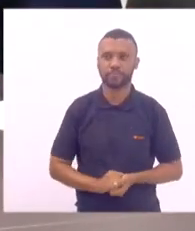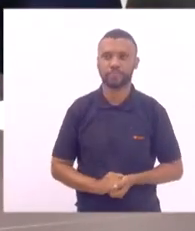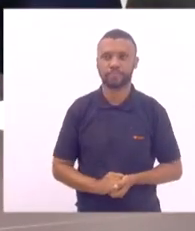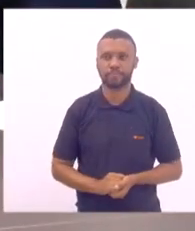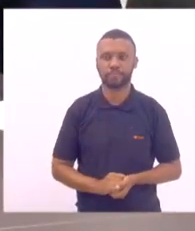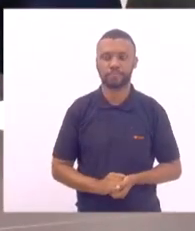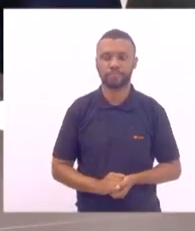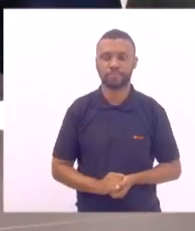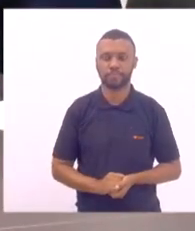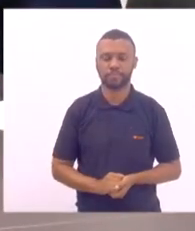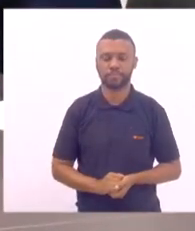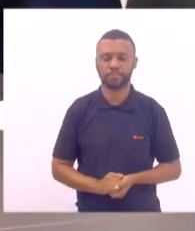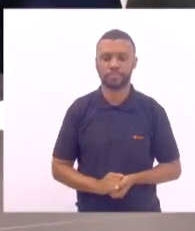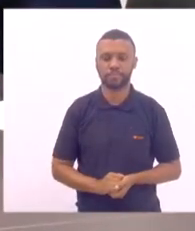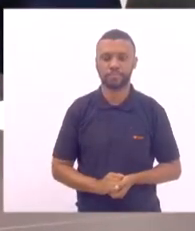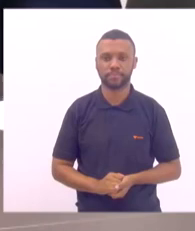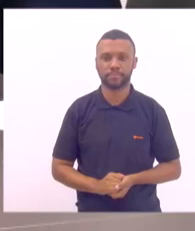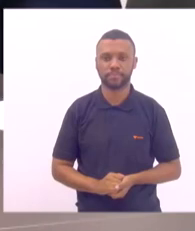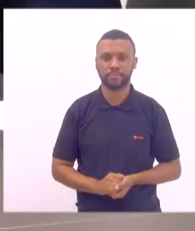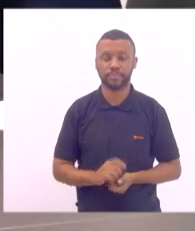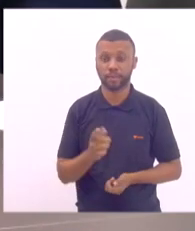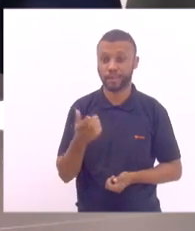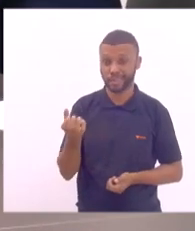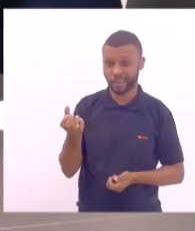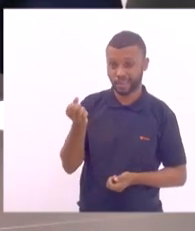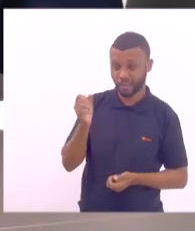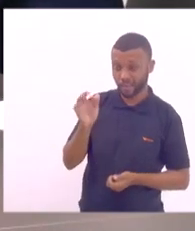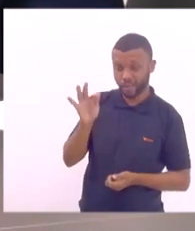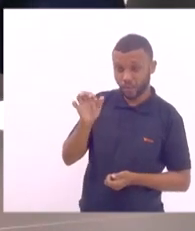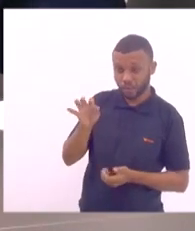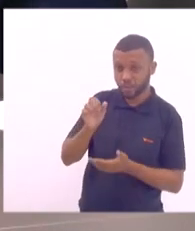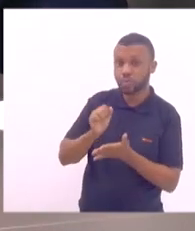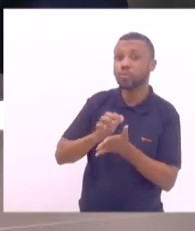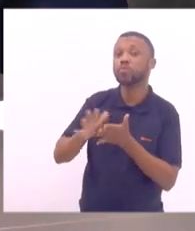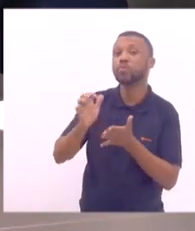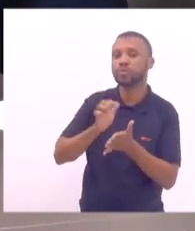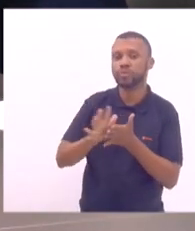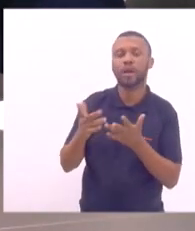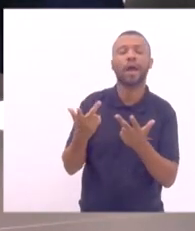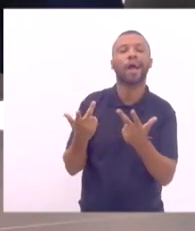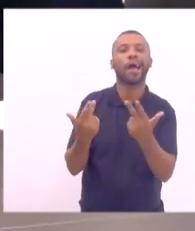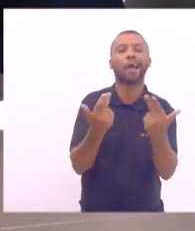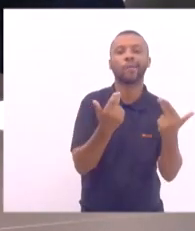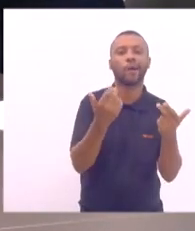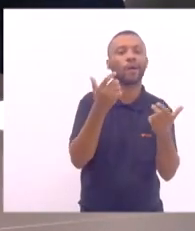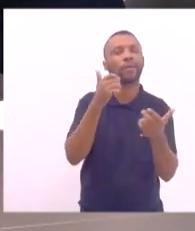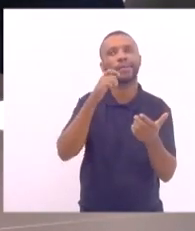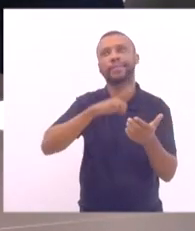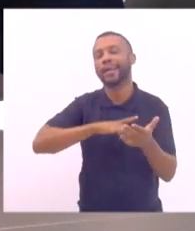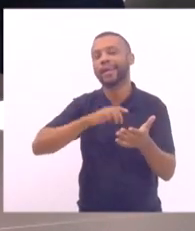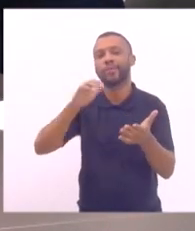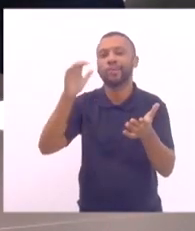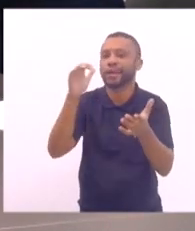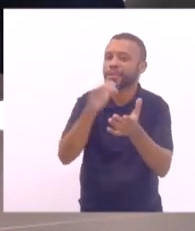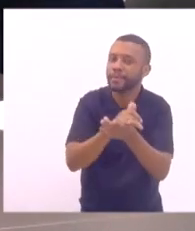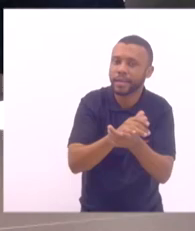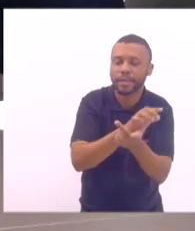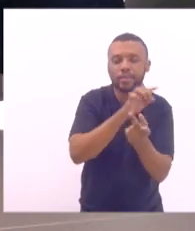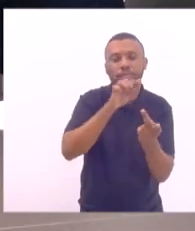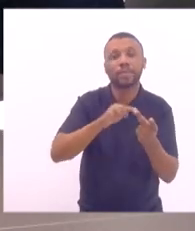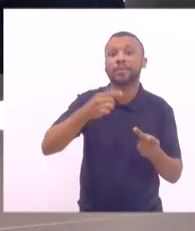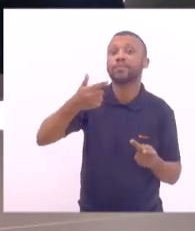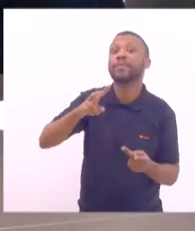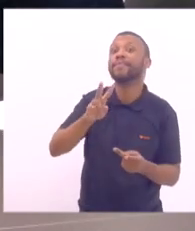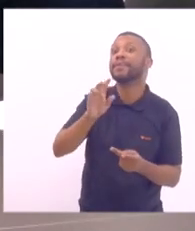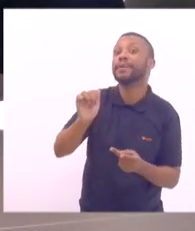faz aquela coisa. Essa fonte de custeio, a gente vai fazer como faz os casamentos, como faz para tirar a segunda via, não é